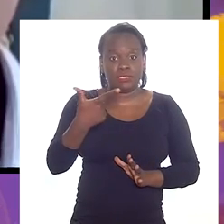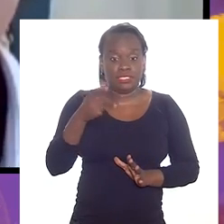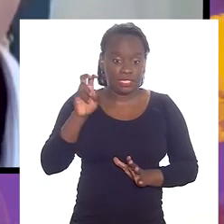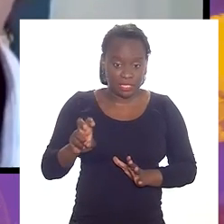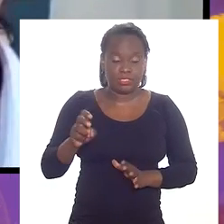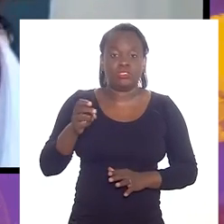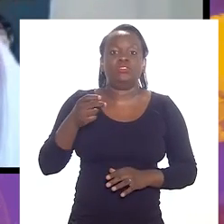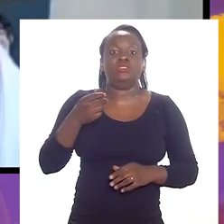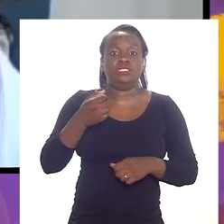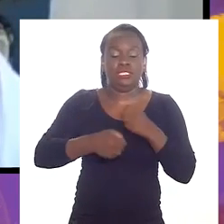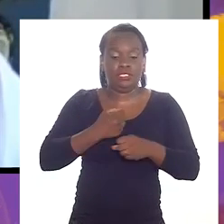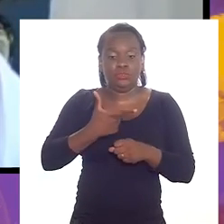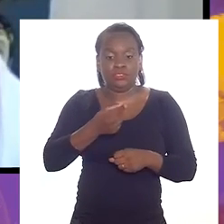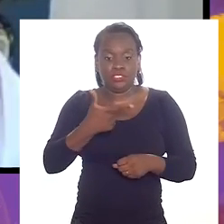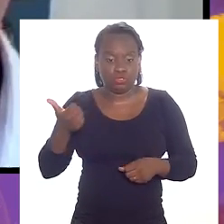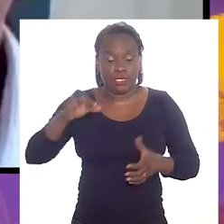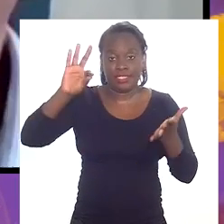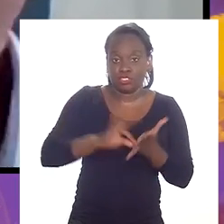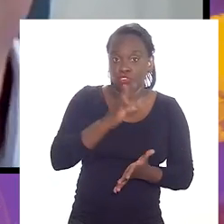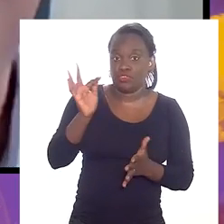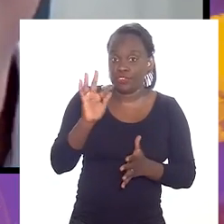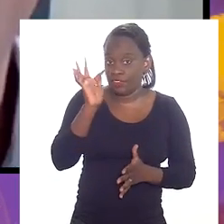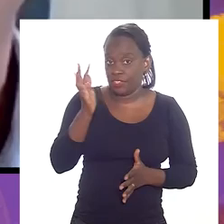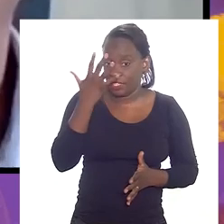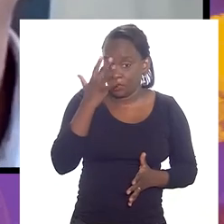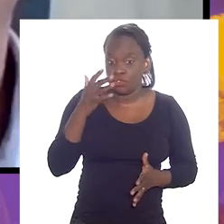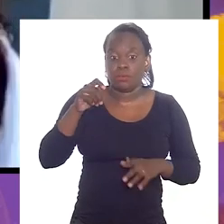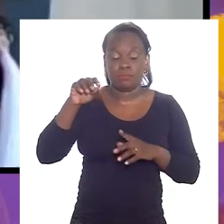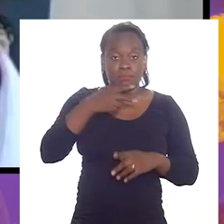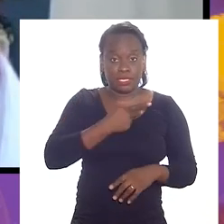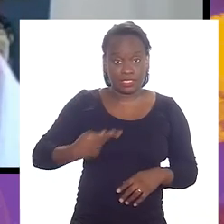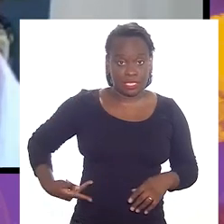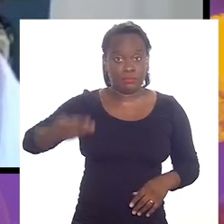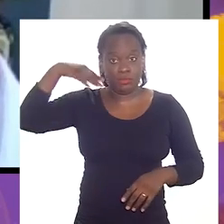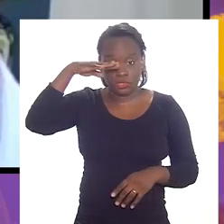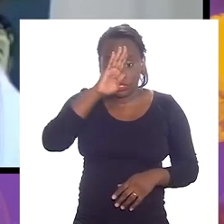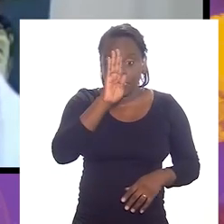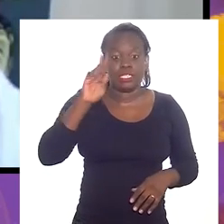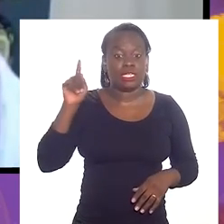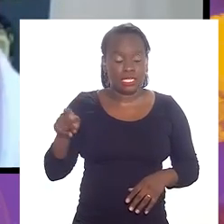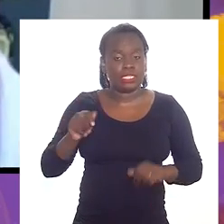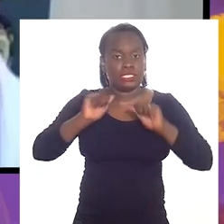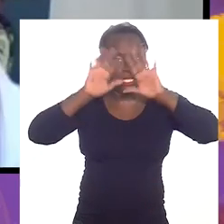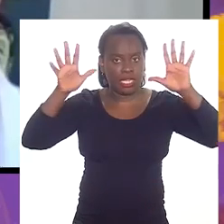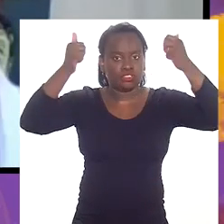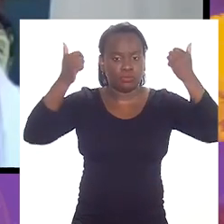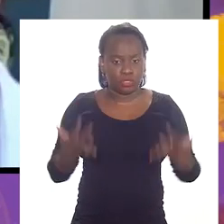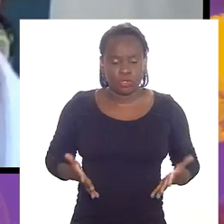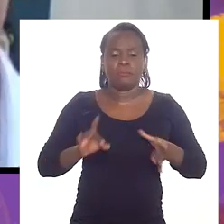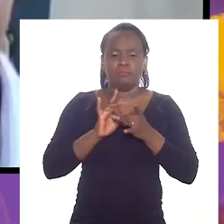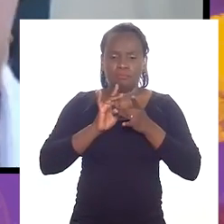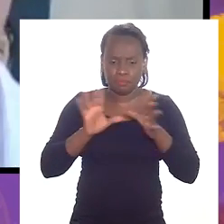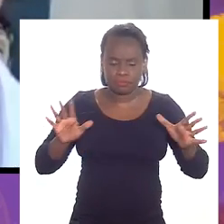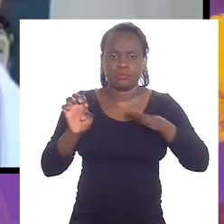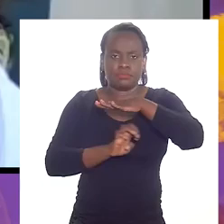14125 de 2021 assinado em fevereiro pelo presidente da república Jair bolsonaro que é muito clara